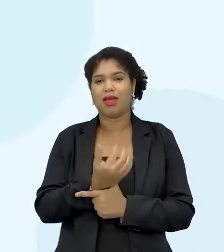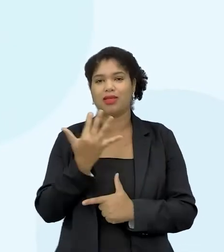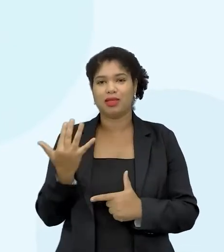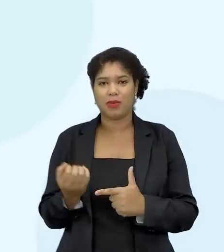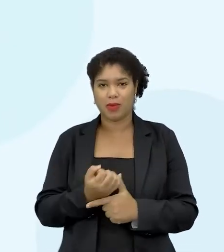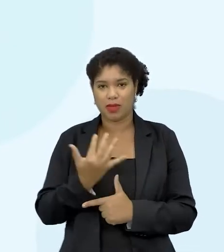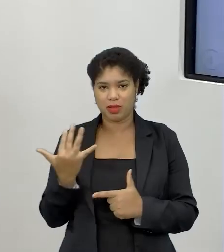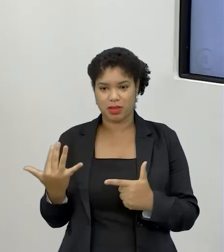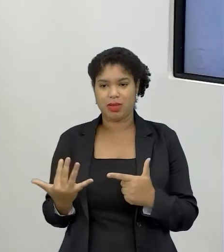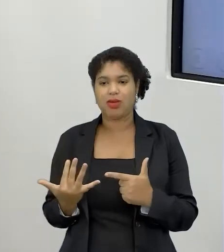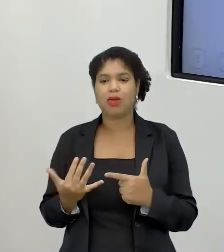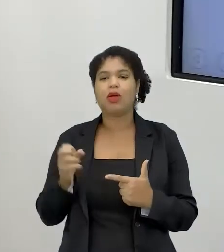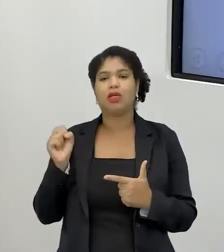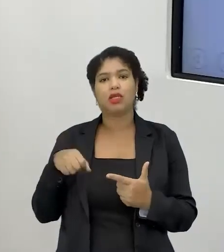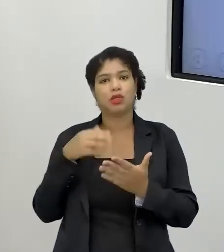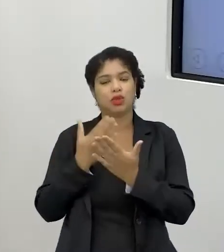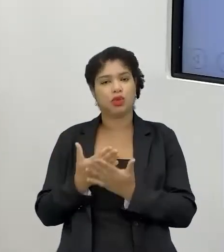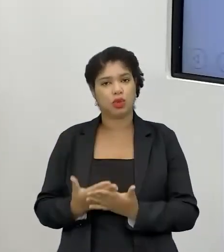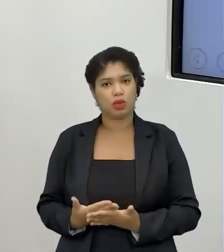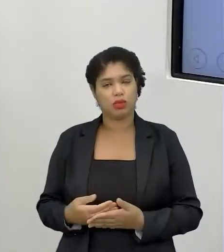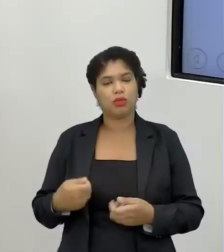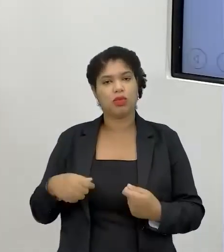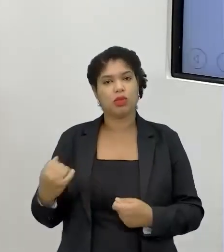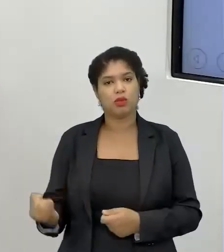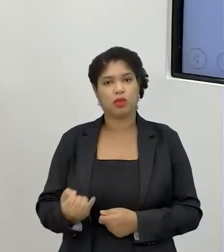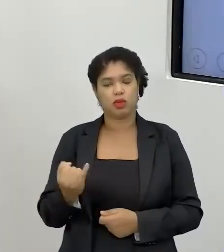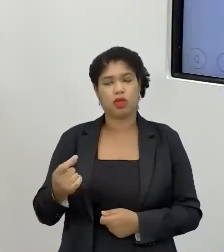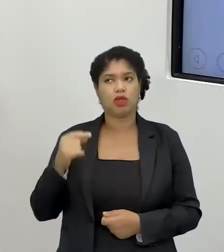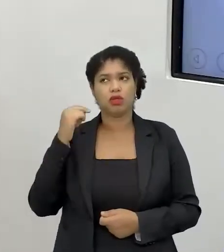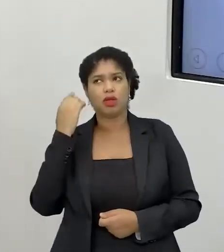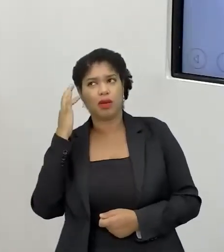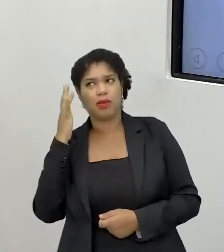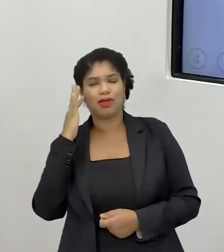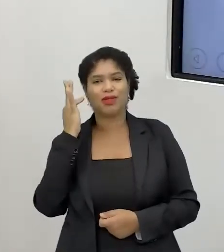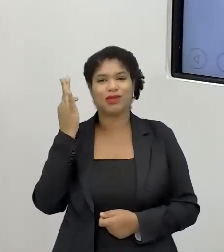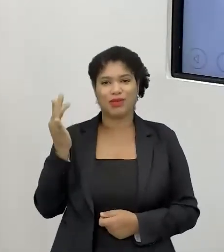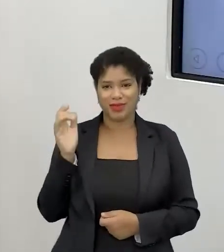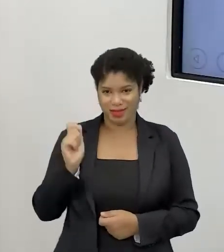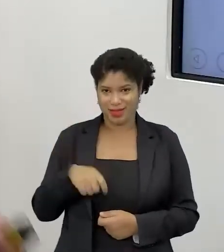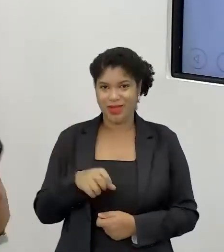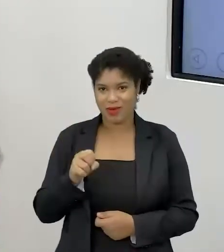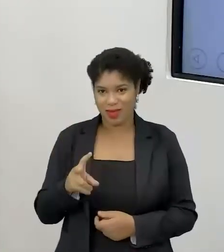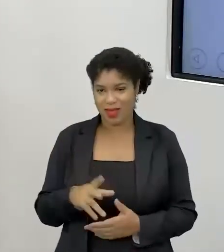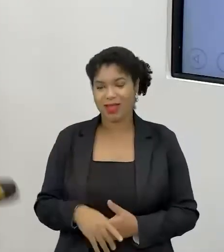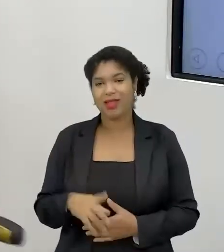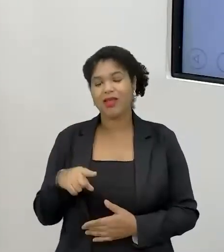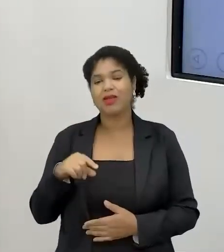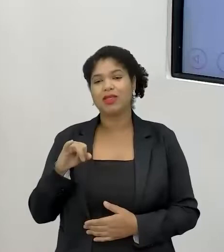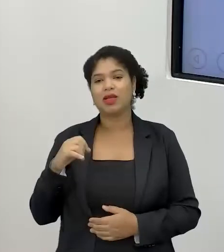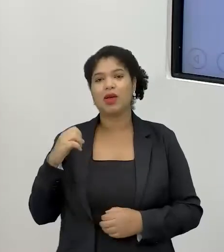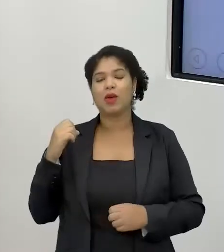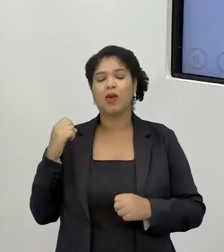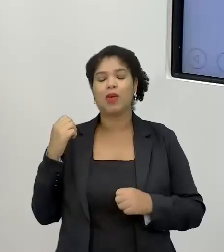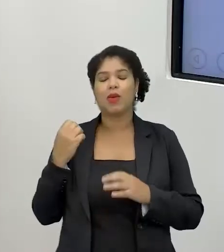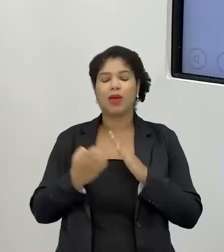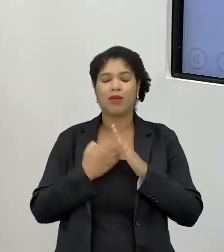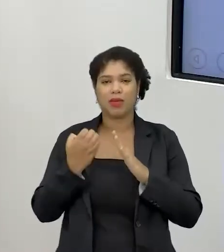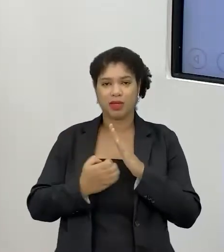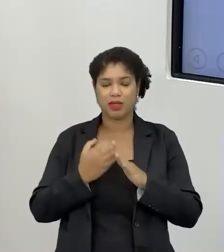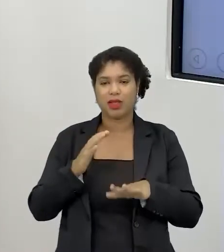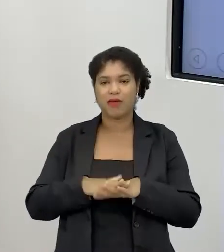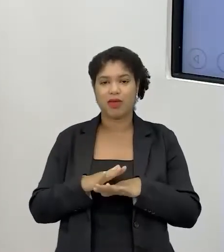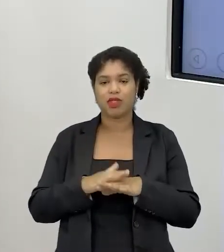Aí a importância desses estudos. A gente consegue fazer previsões futuras. Então, uma empresa está produzindo, ela faz